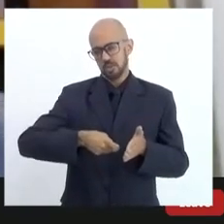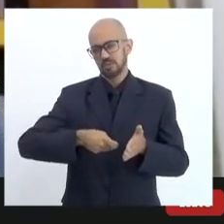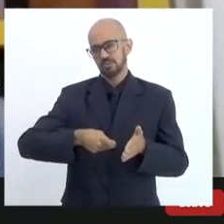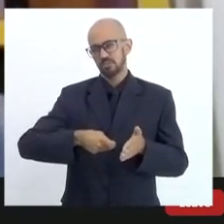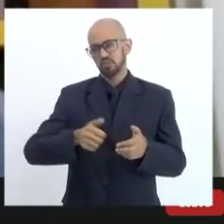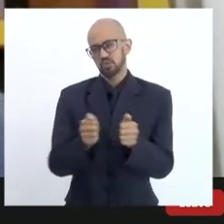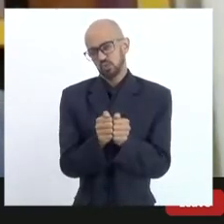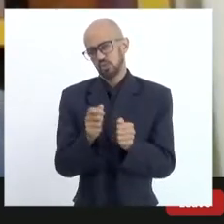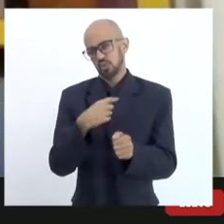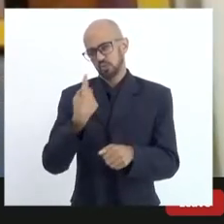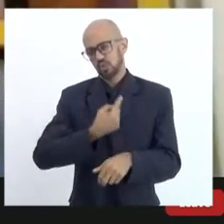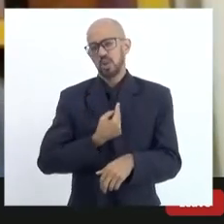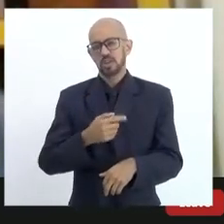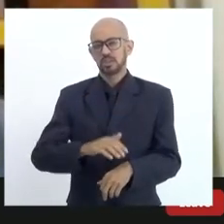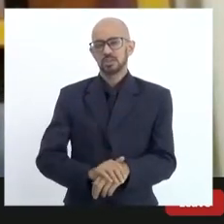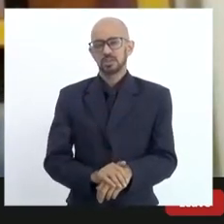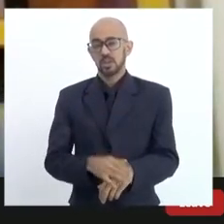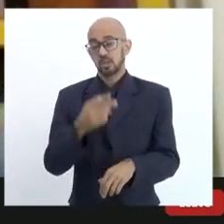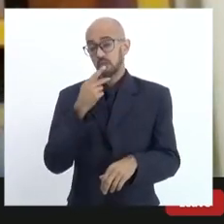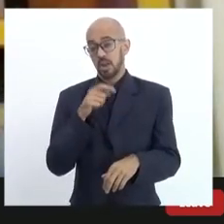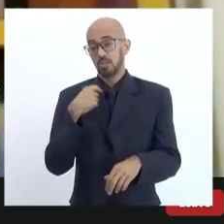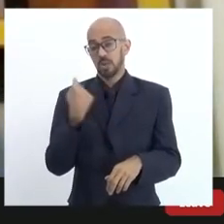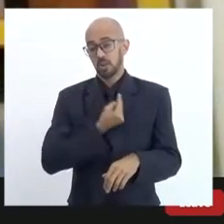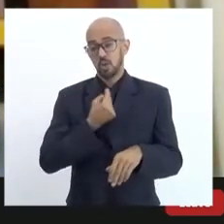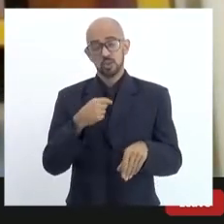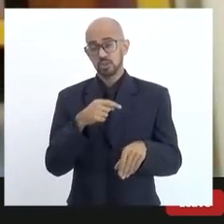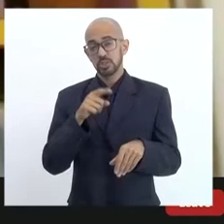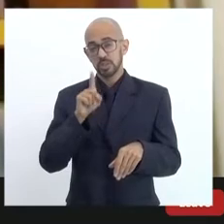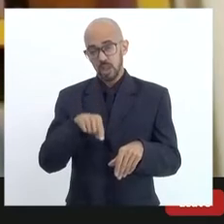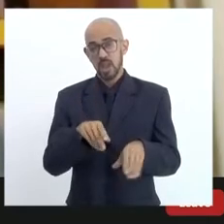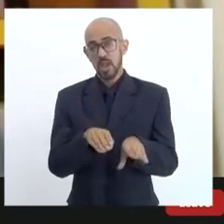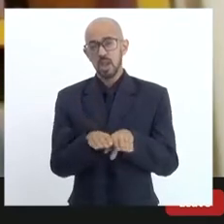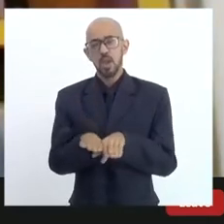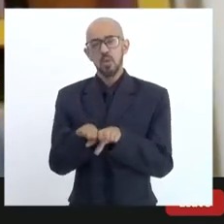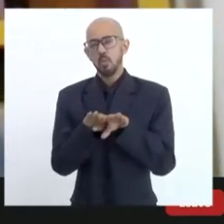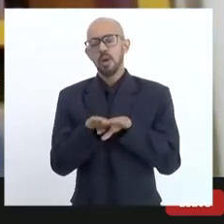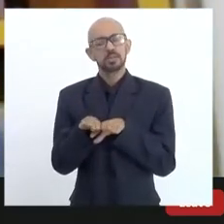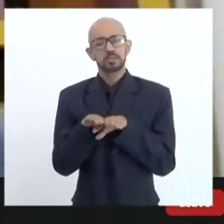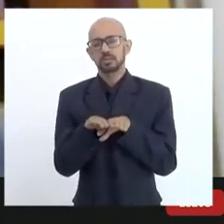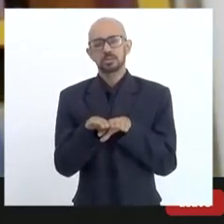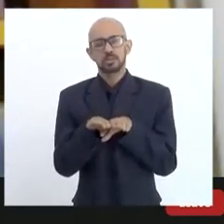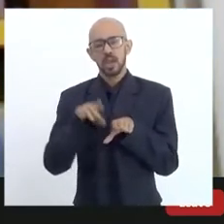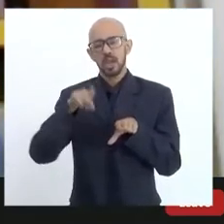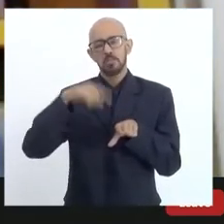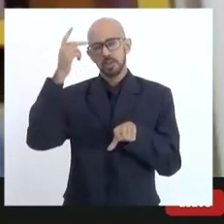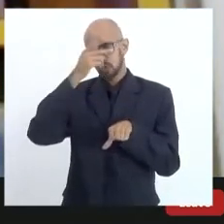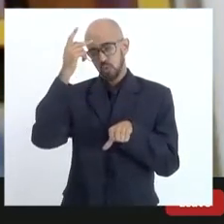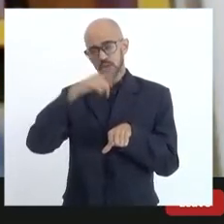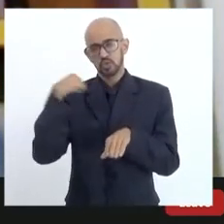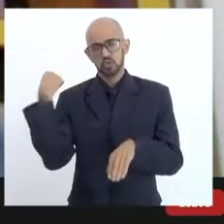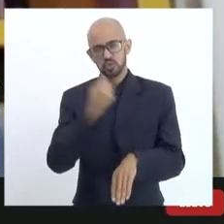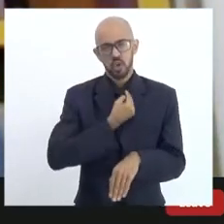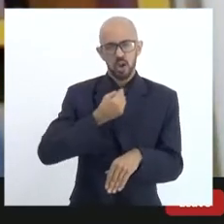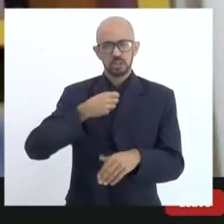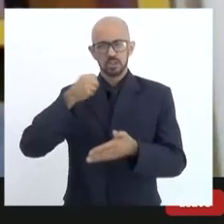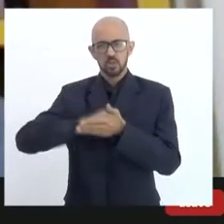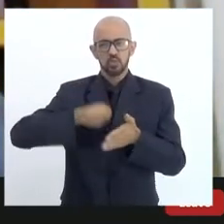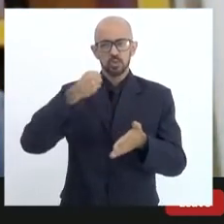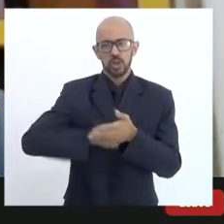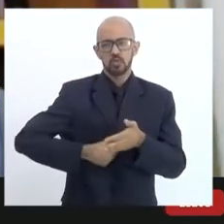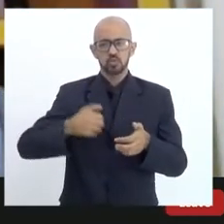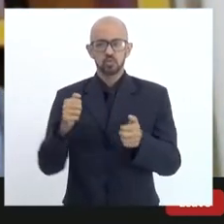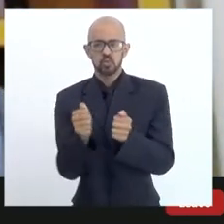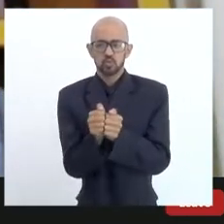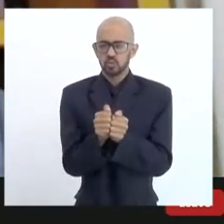né? Estou falando aqui para os iguais. Na verdade, pessoas que são nossas, pessoas que estão na luta com a gente.